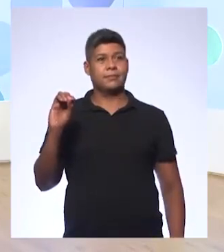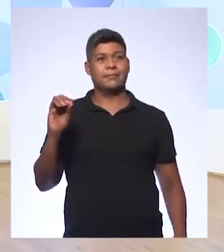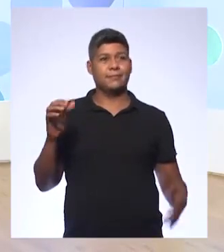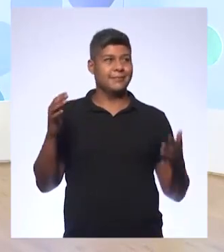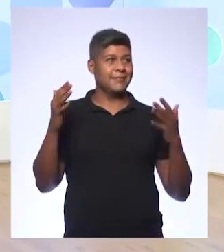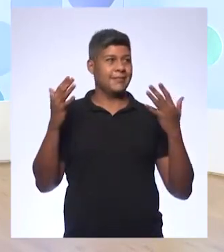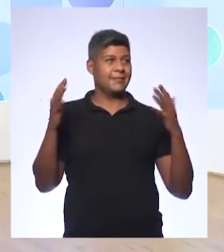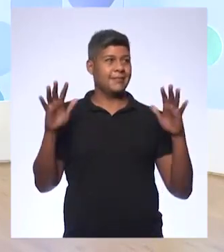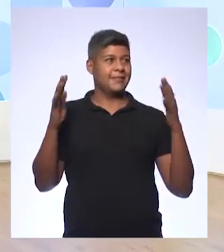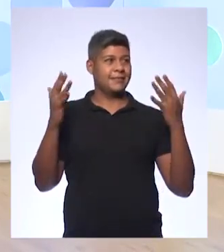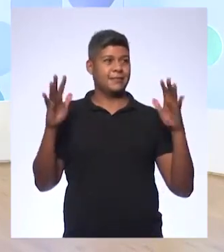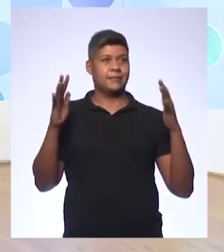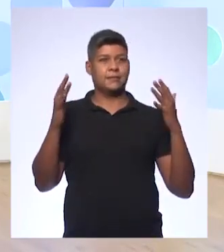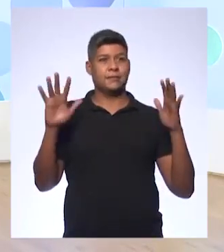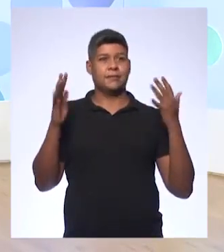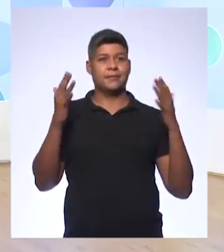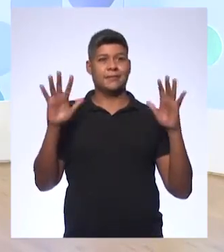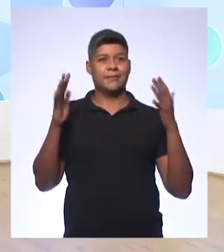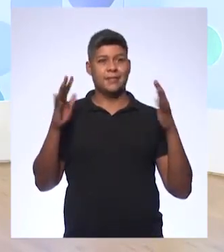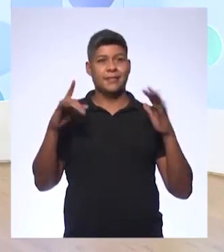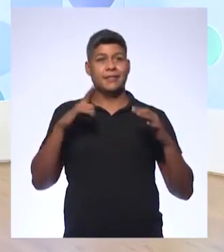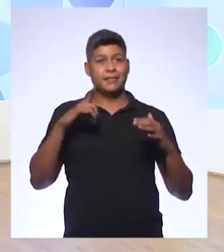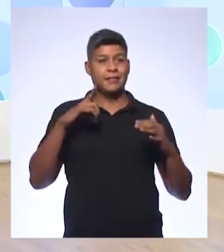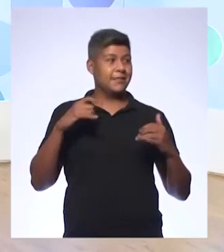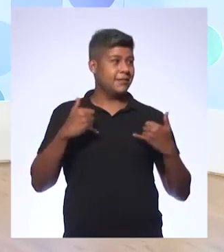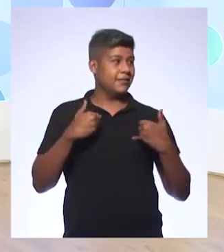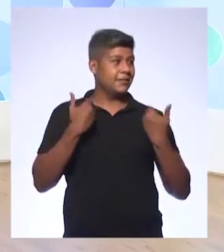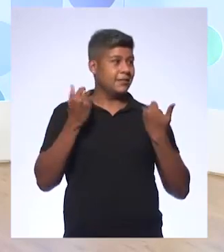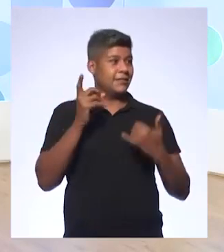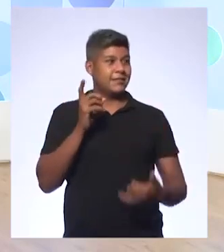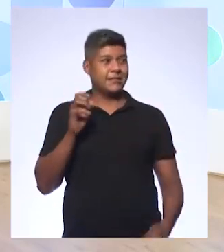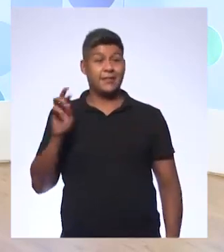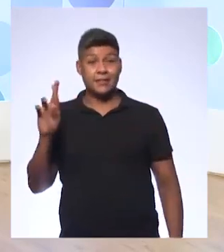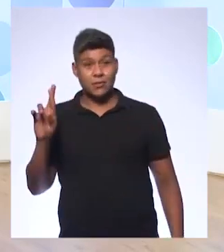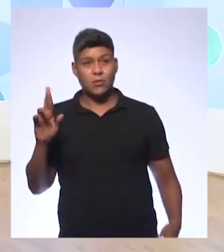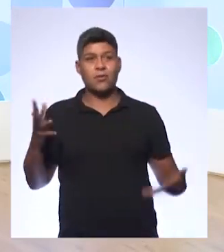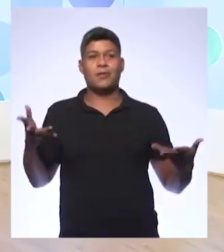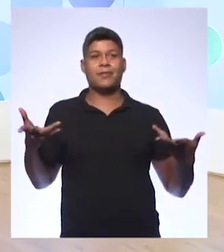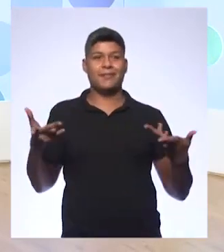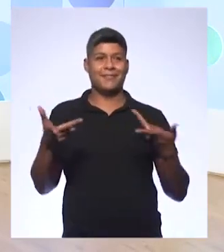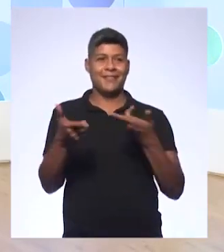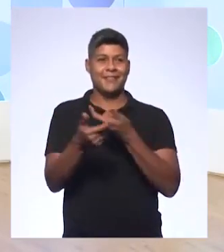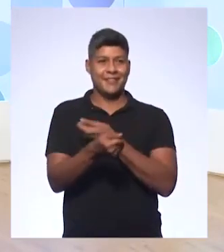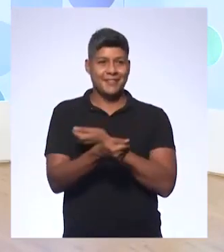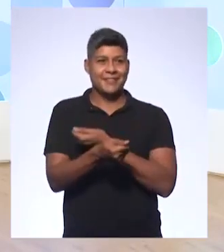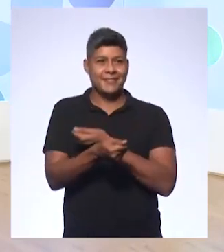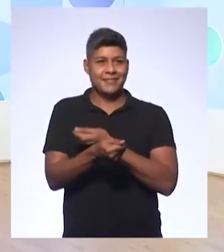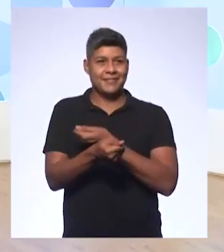Então, assim, temos o aniversário do nosso Danilo. Diretor. Maravilhoso!